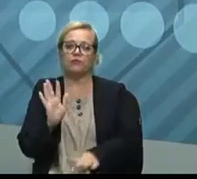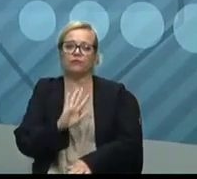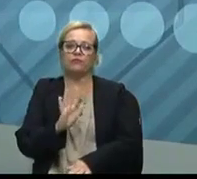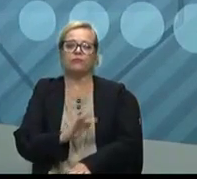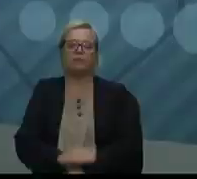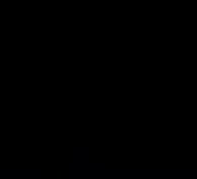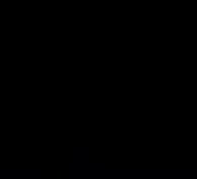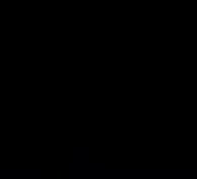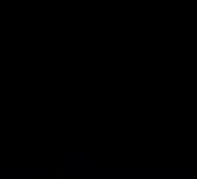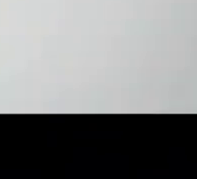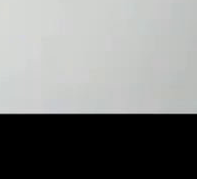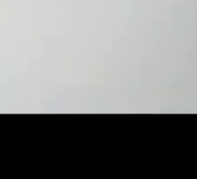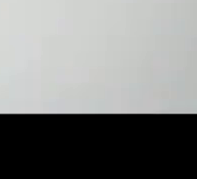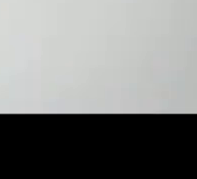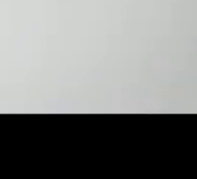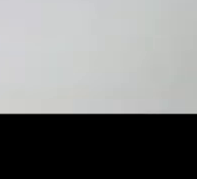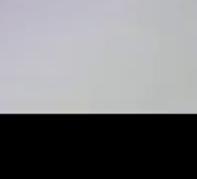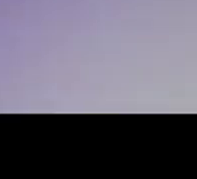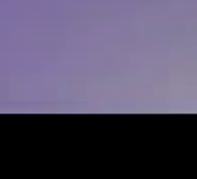encerramento.